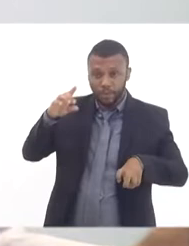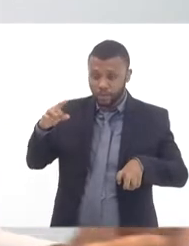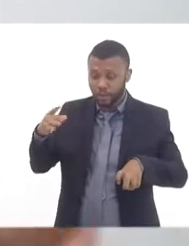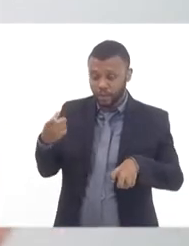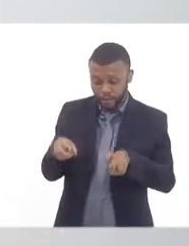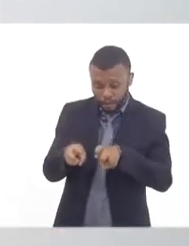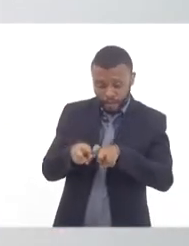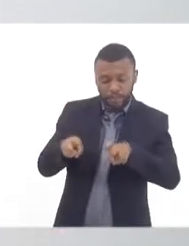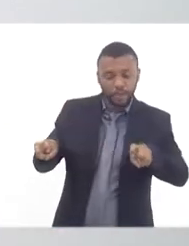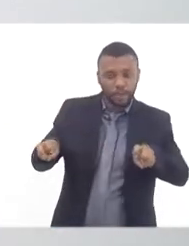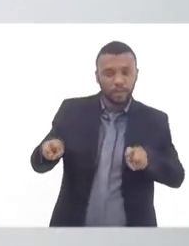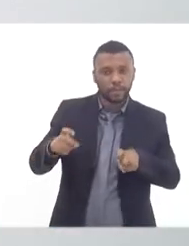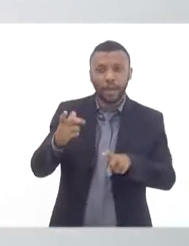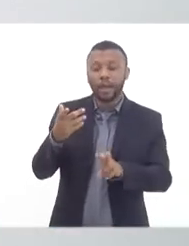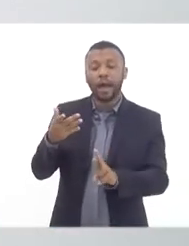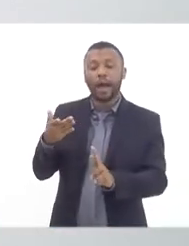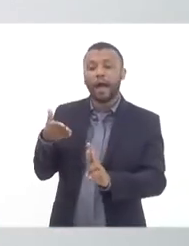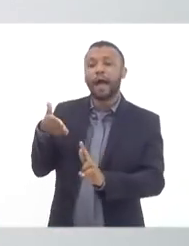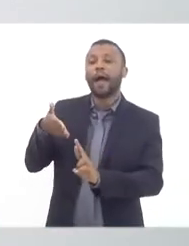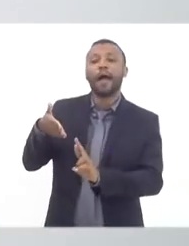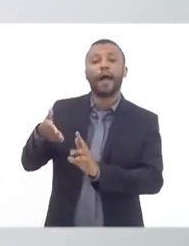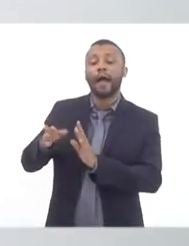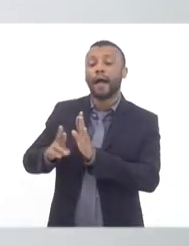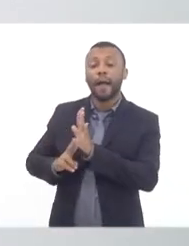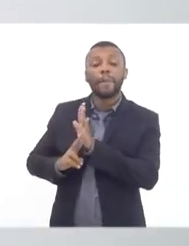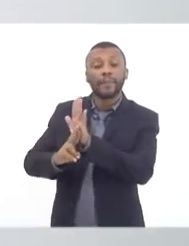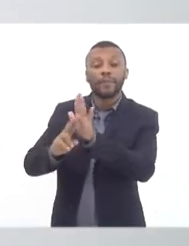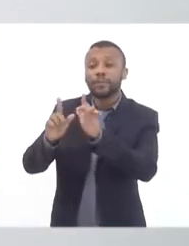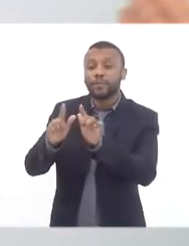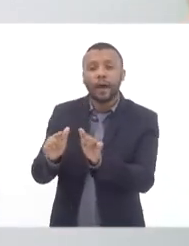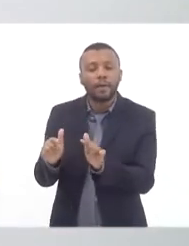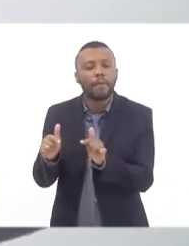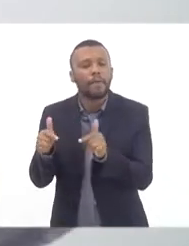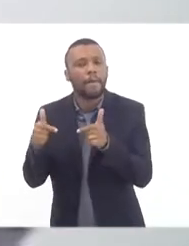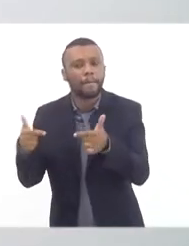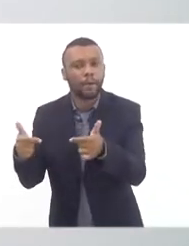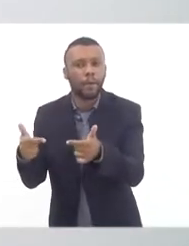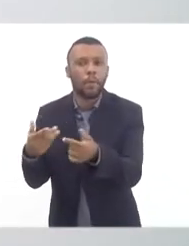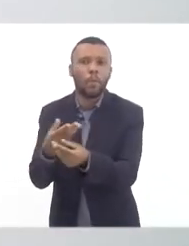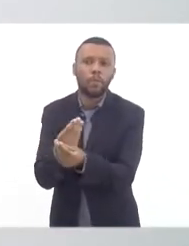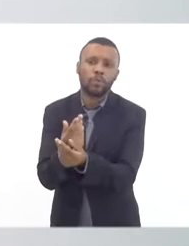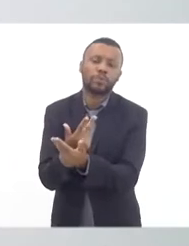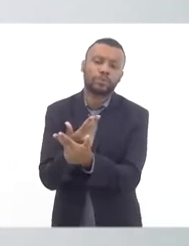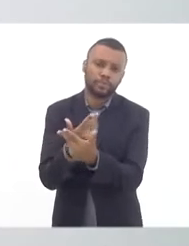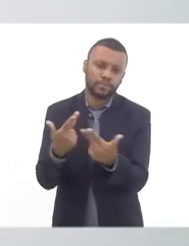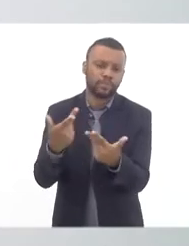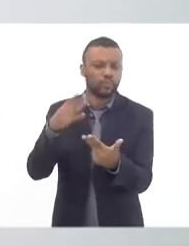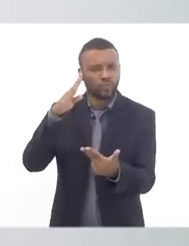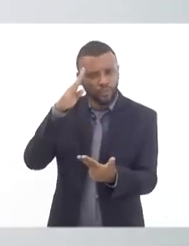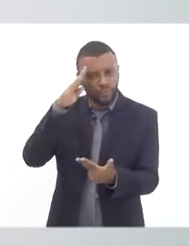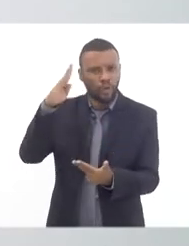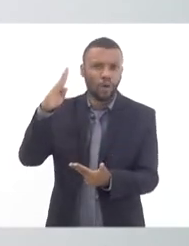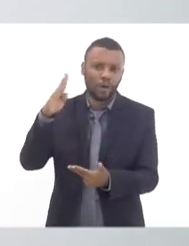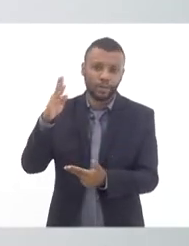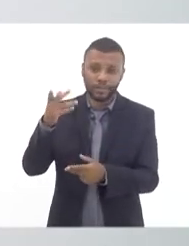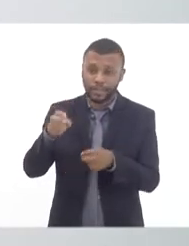simbolicamente, ela representa uma ação muito forte. Aqui nesta mesa tem